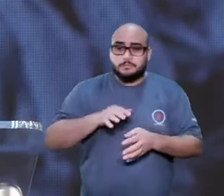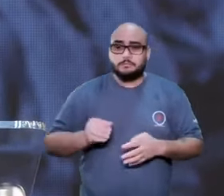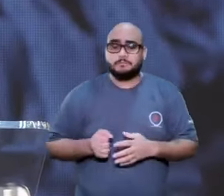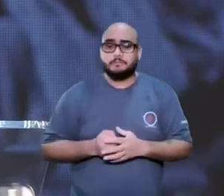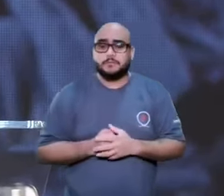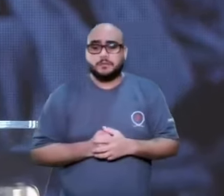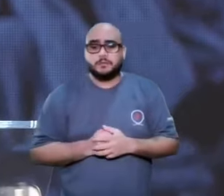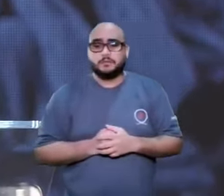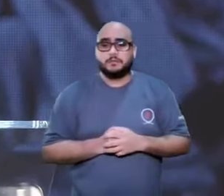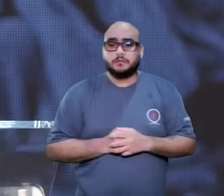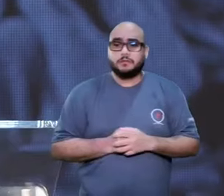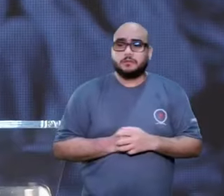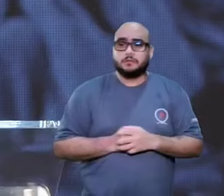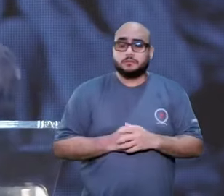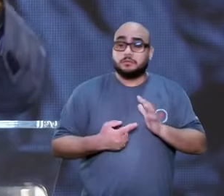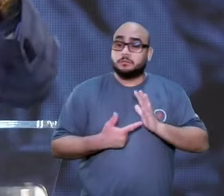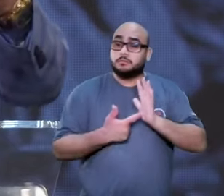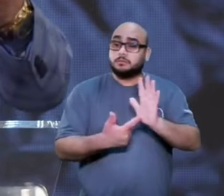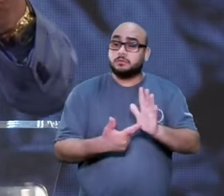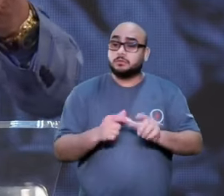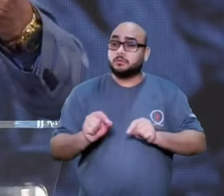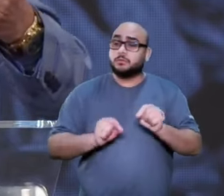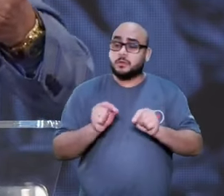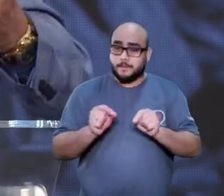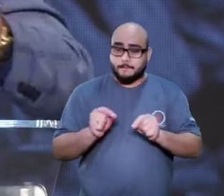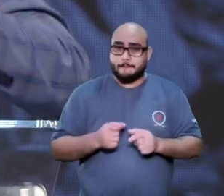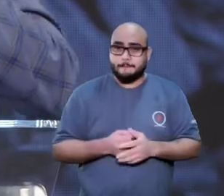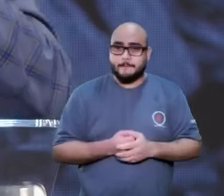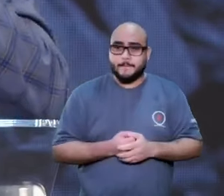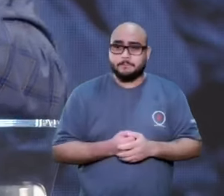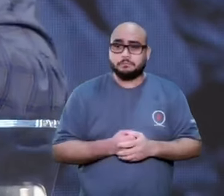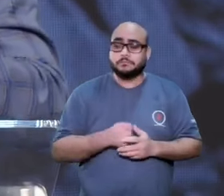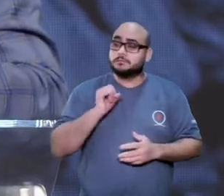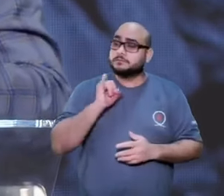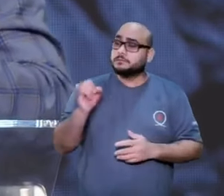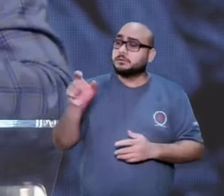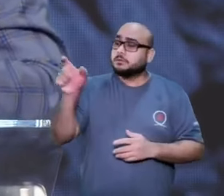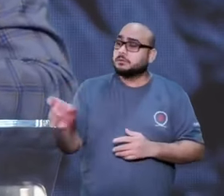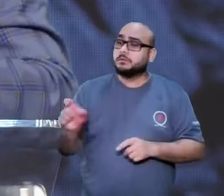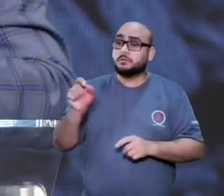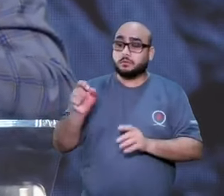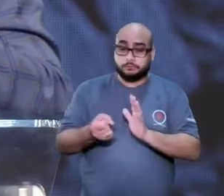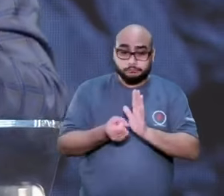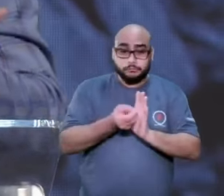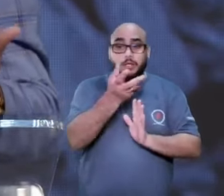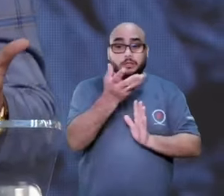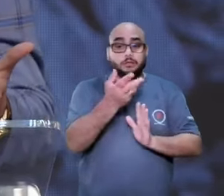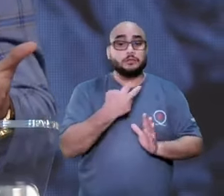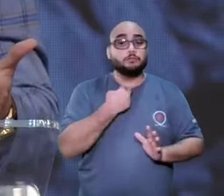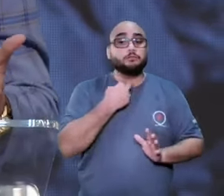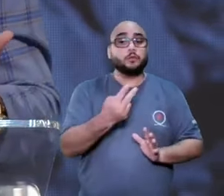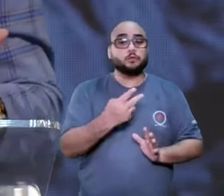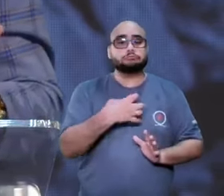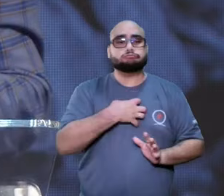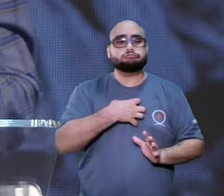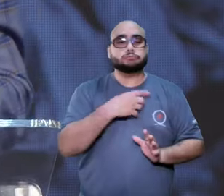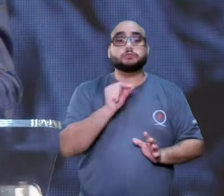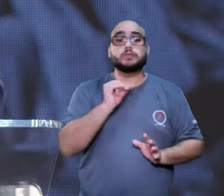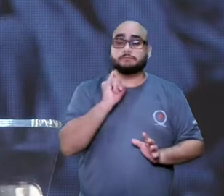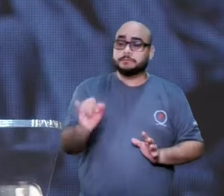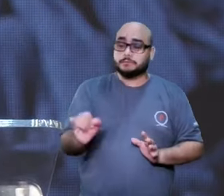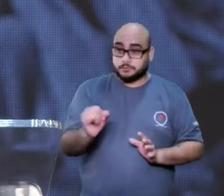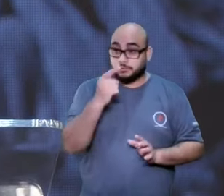diz assim está escrito disseram-lhe Então são várias vozes disseram-lhe